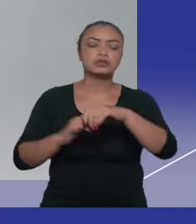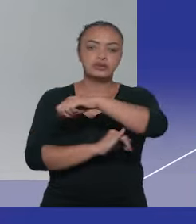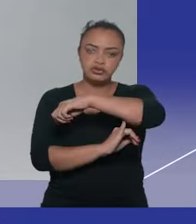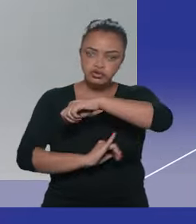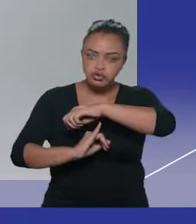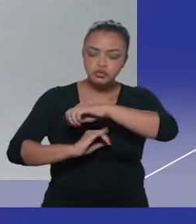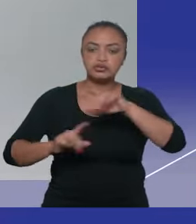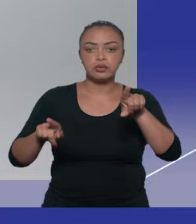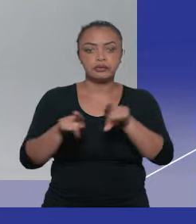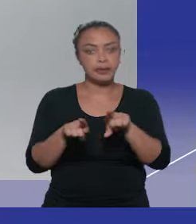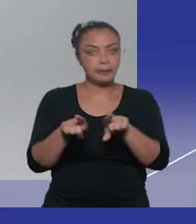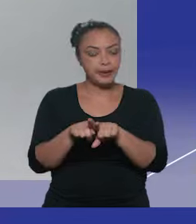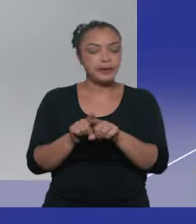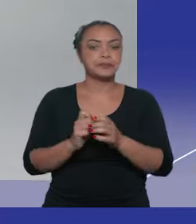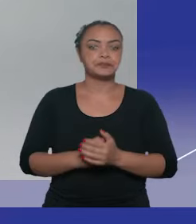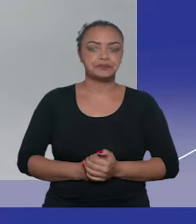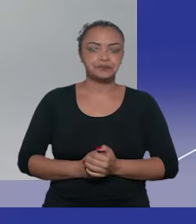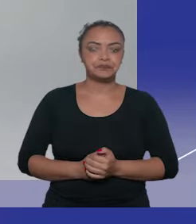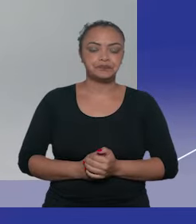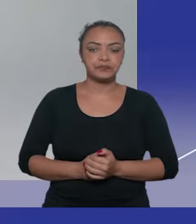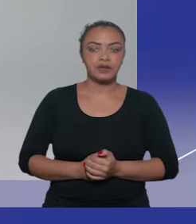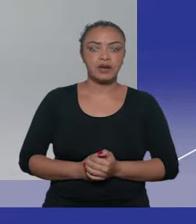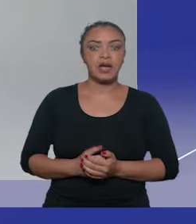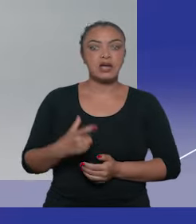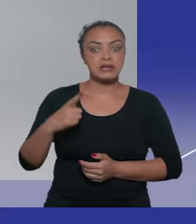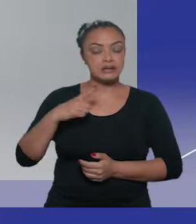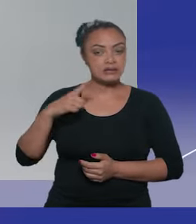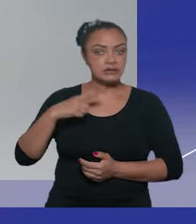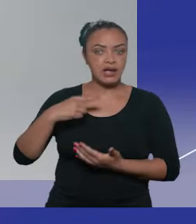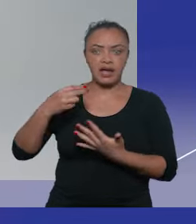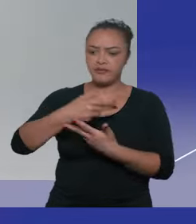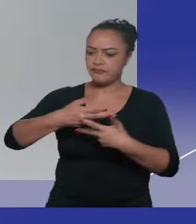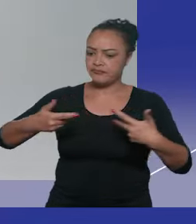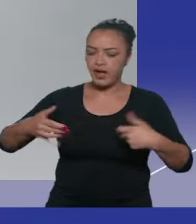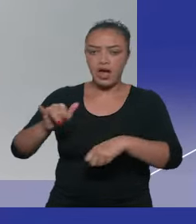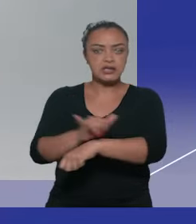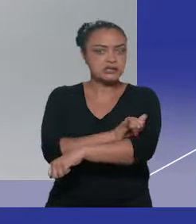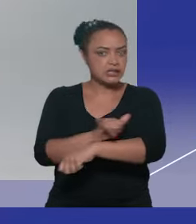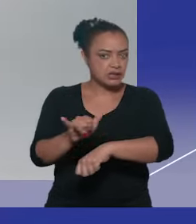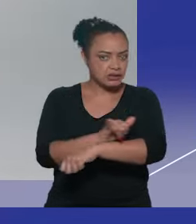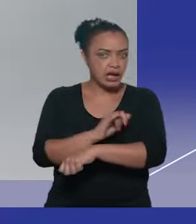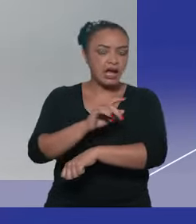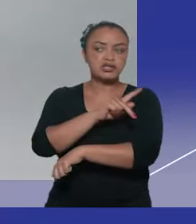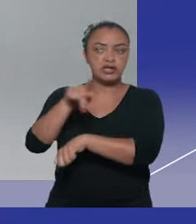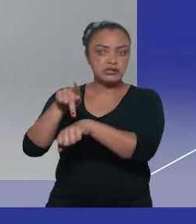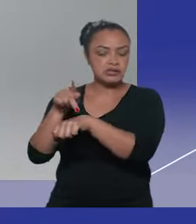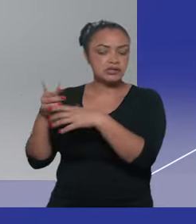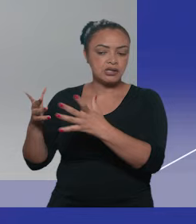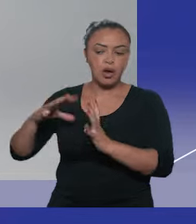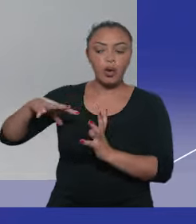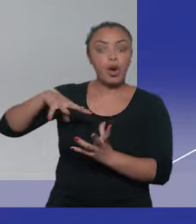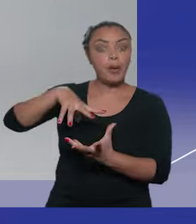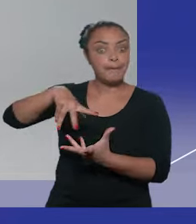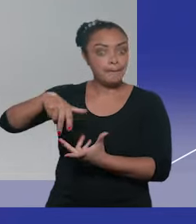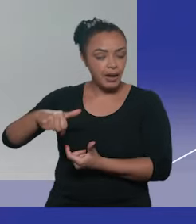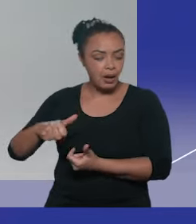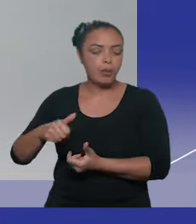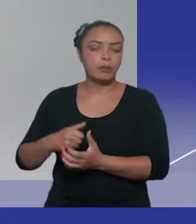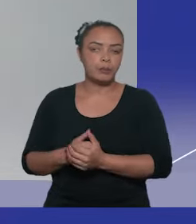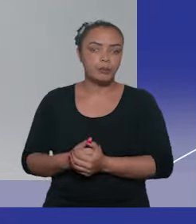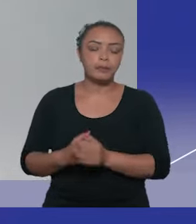só aqui no Bradesco, mas em qualquer instituição, via fundos internacionais. Até na Bradesco Asset existem